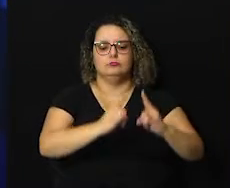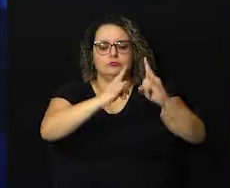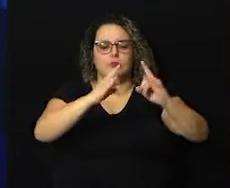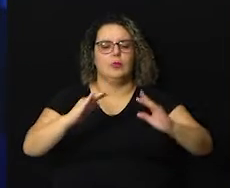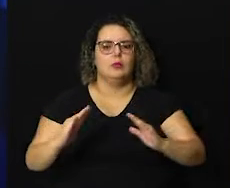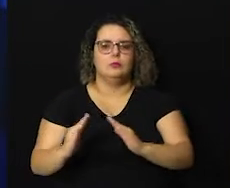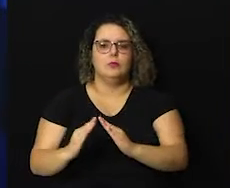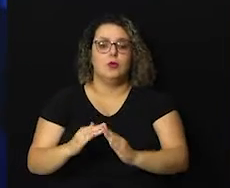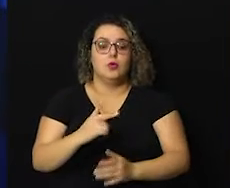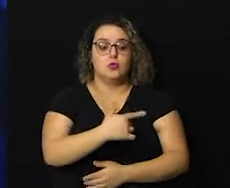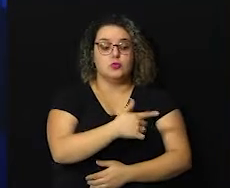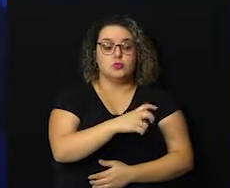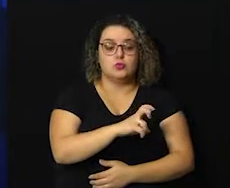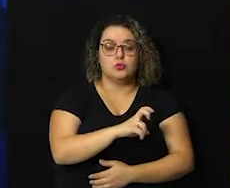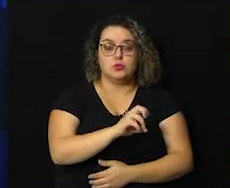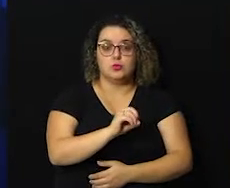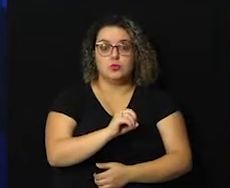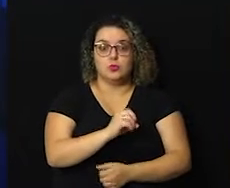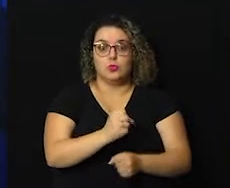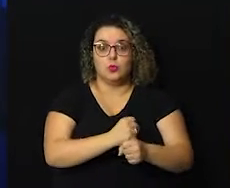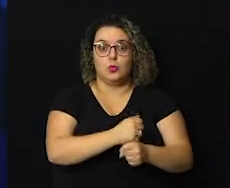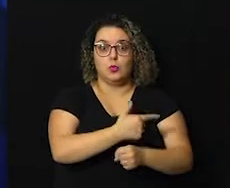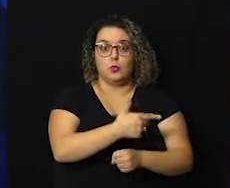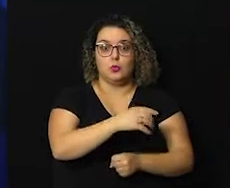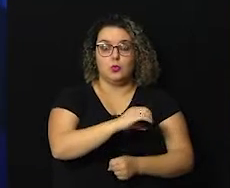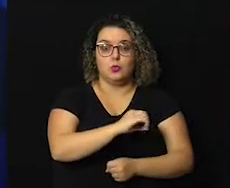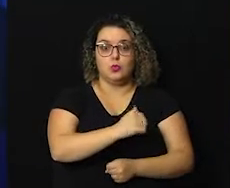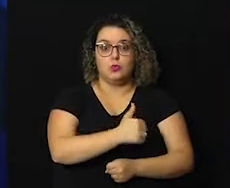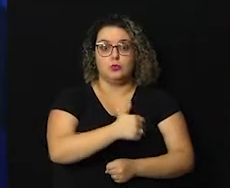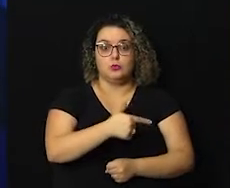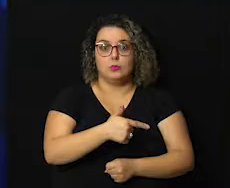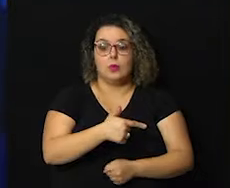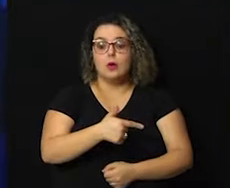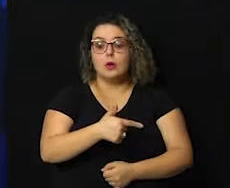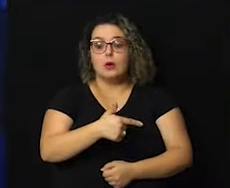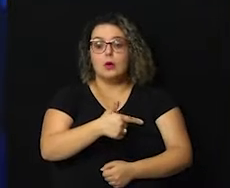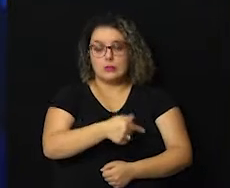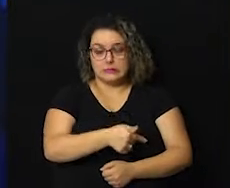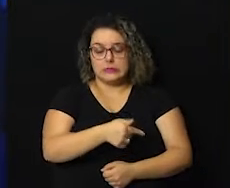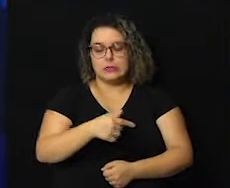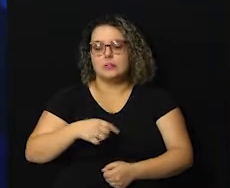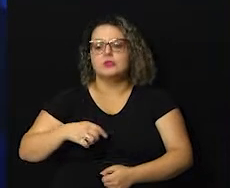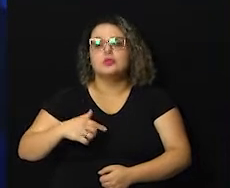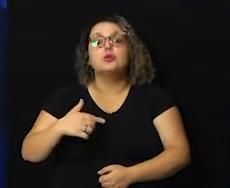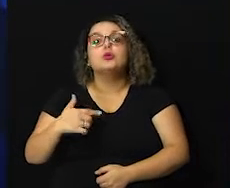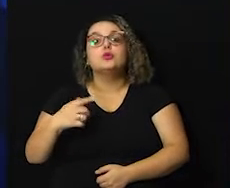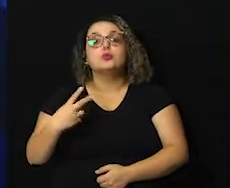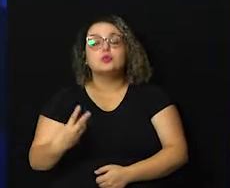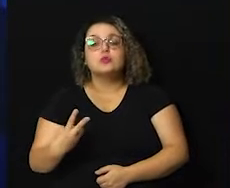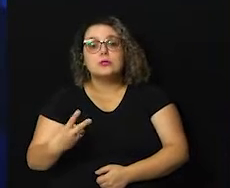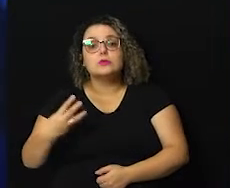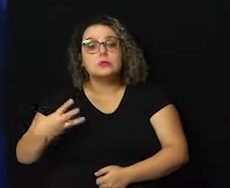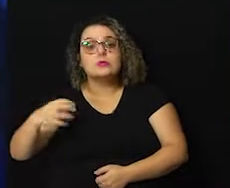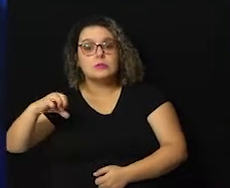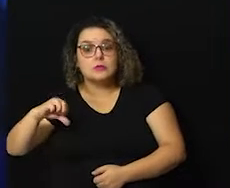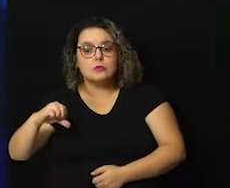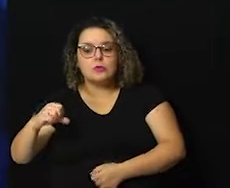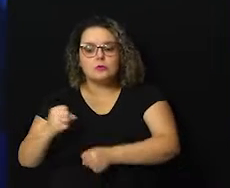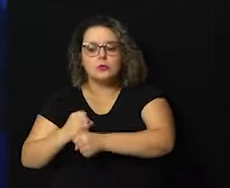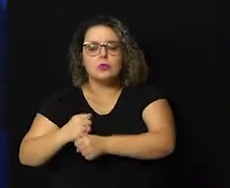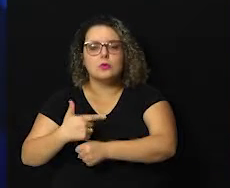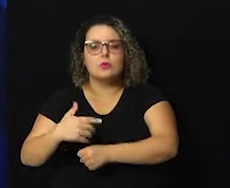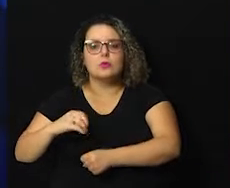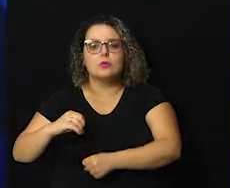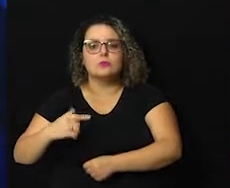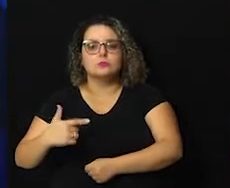de 250 em 2017 para 839 em 2021 um crescimento